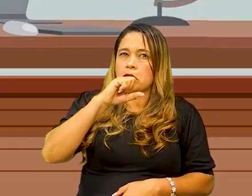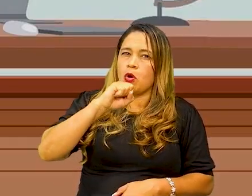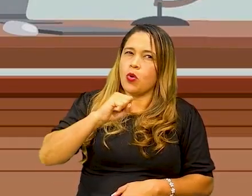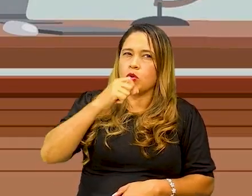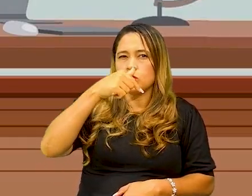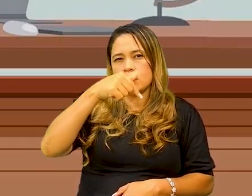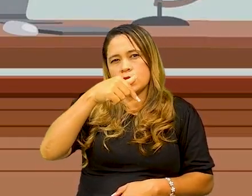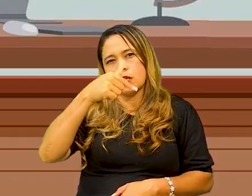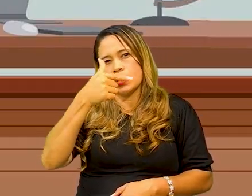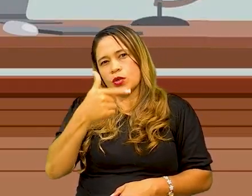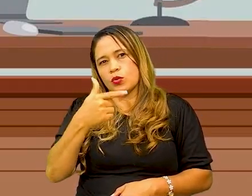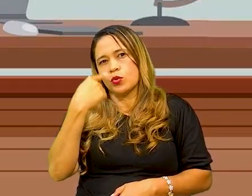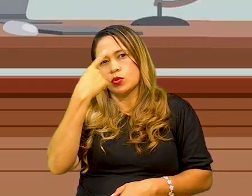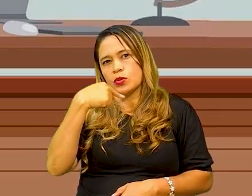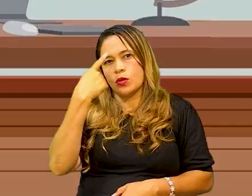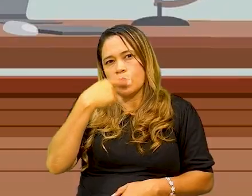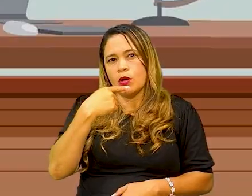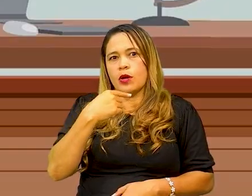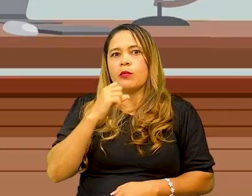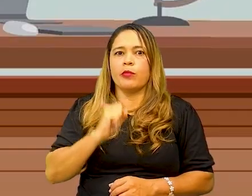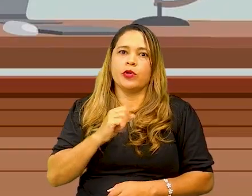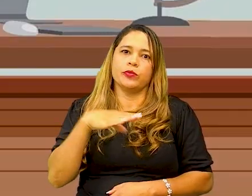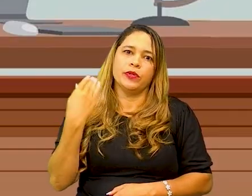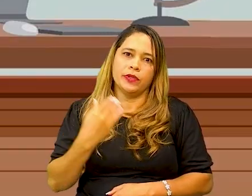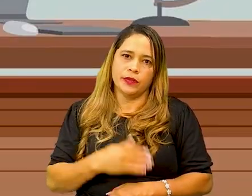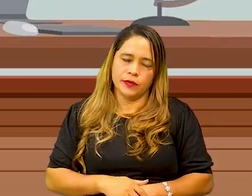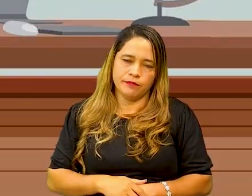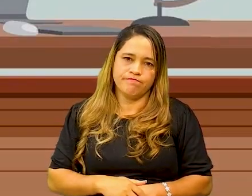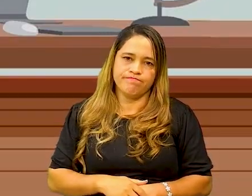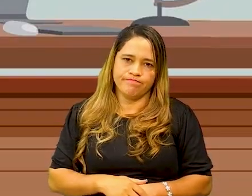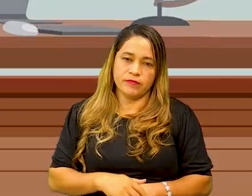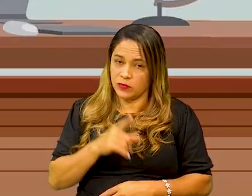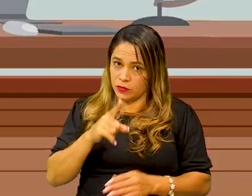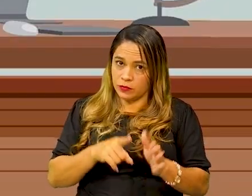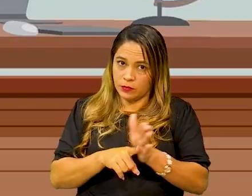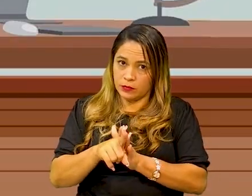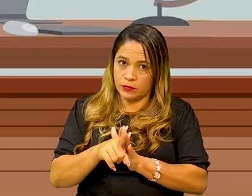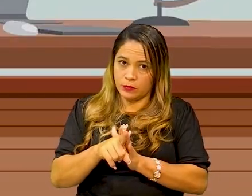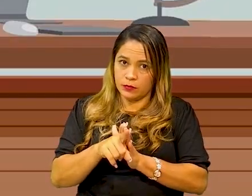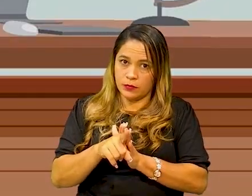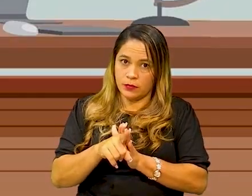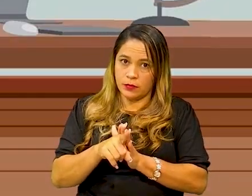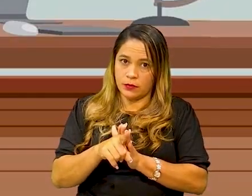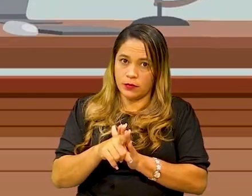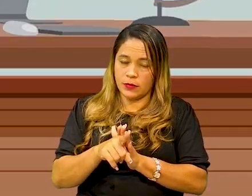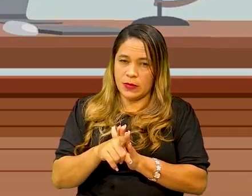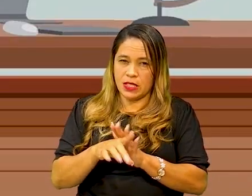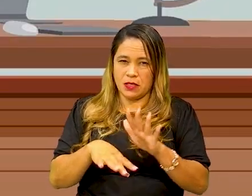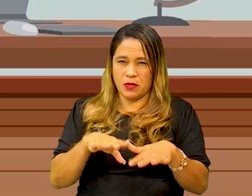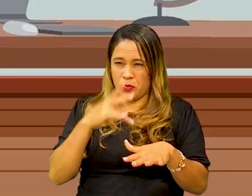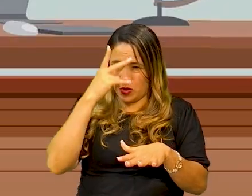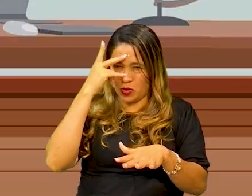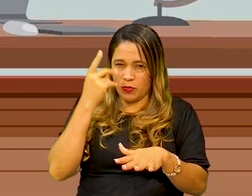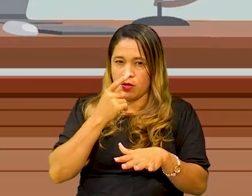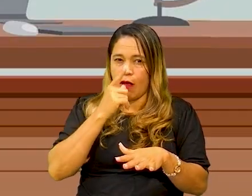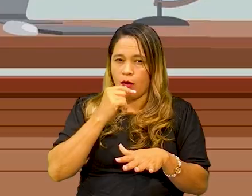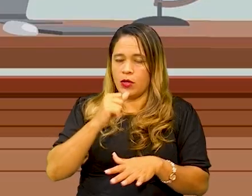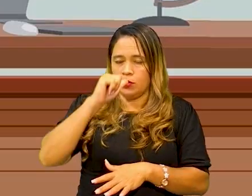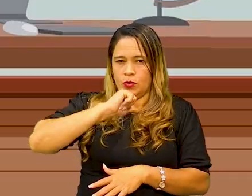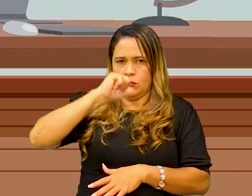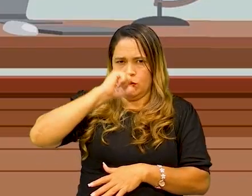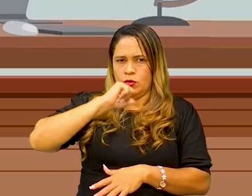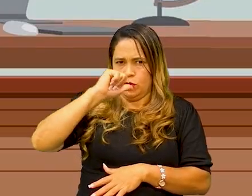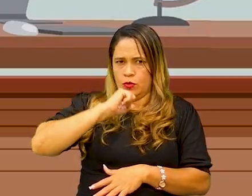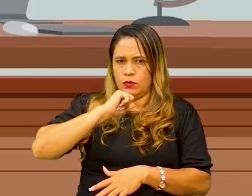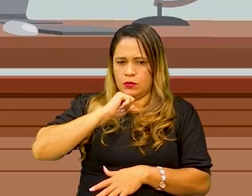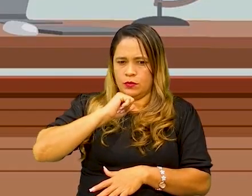72 horas a pessoa pode vir a óbito, ela pode morrer. E eu vou te fazer uma pergunta. Adianta a pessoa ficar em casa bebendo água para se reidratar?